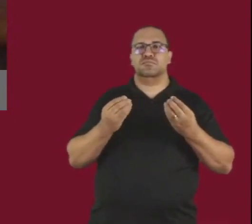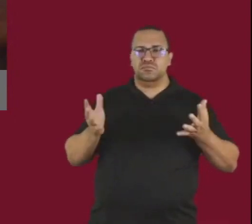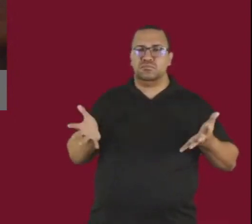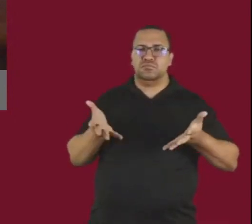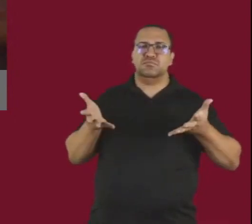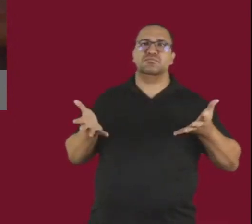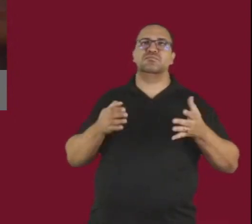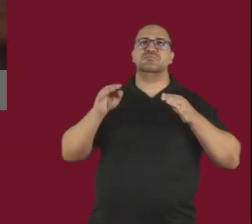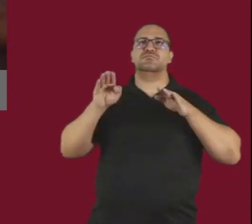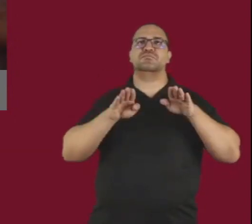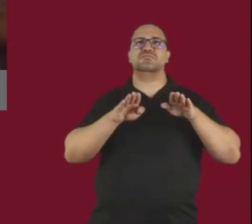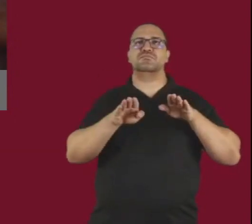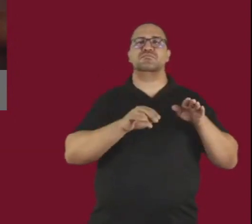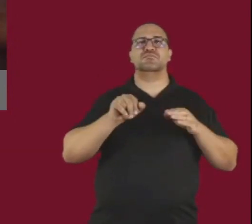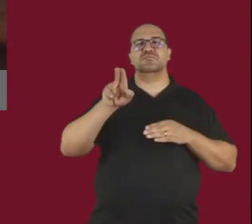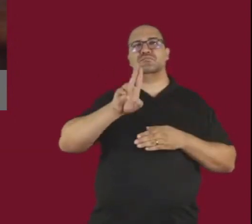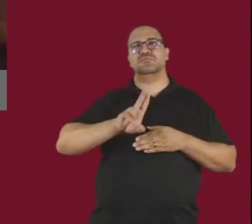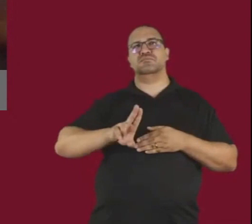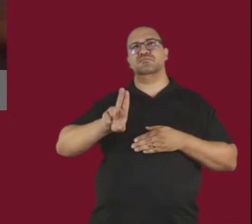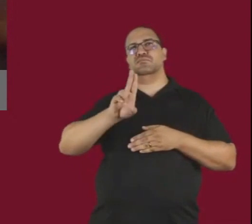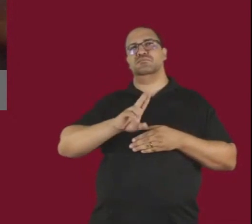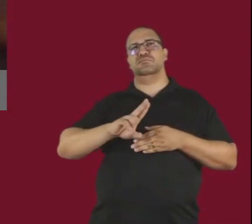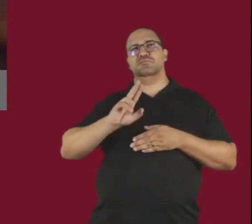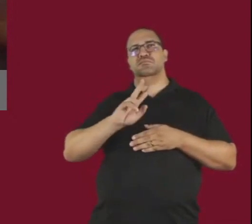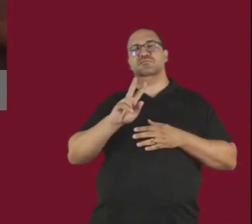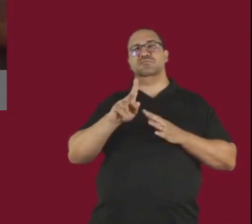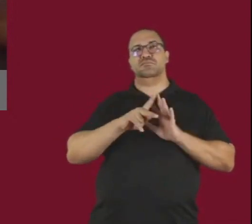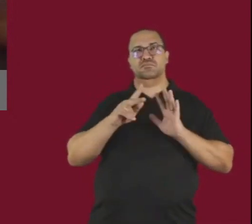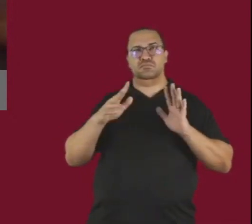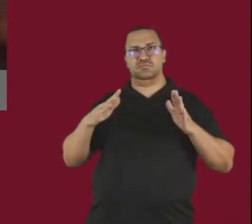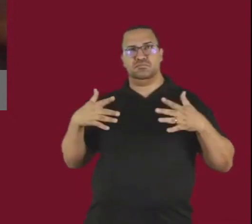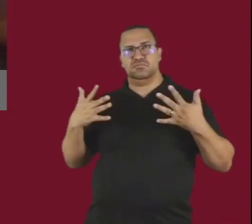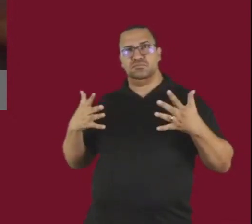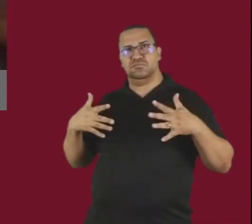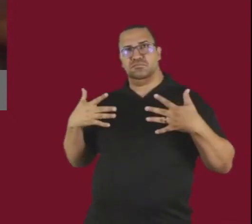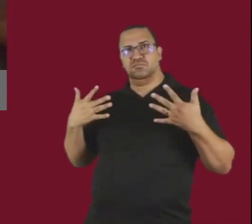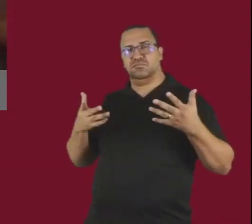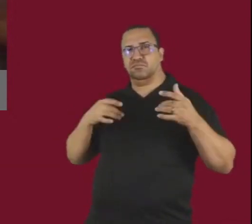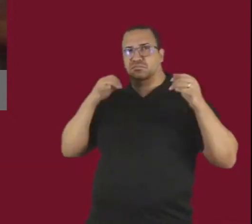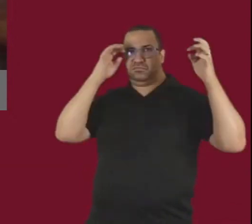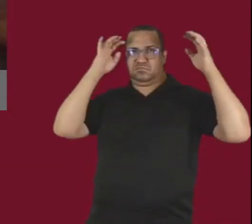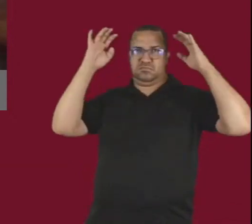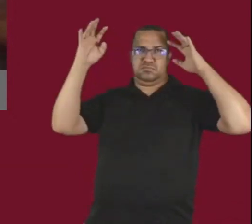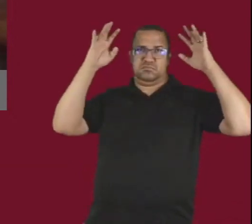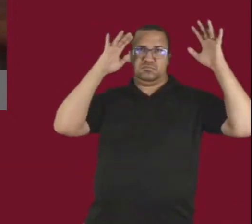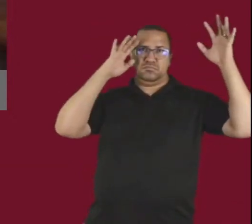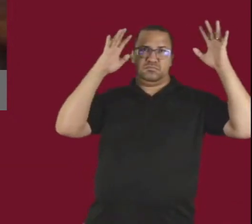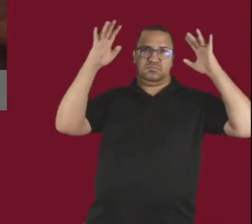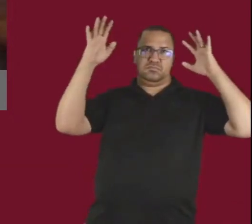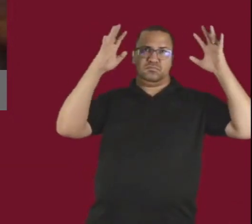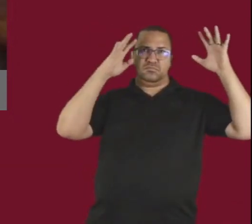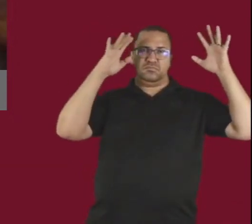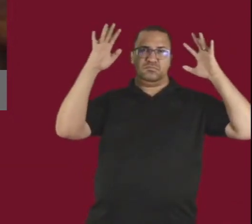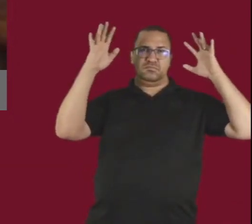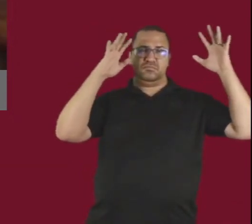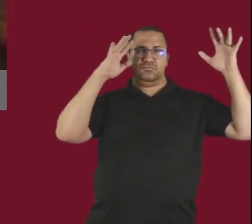usando todos os nossos instrumentos, inclusive a alegria e a imaginação,